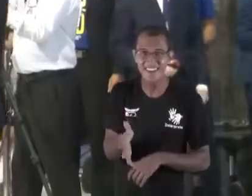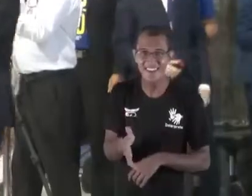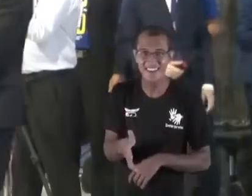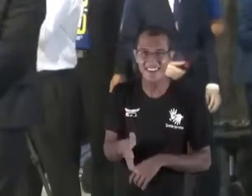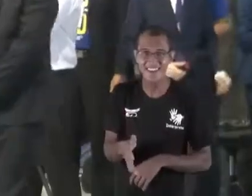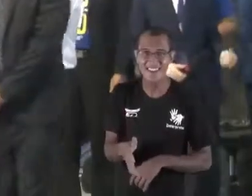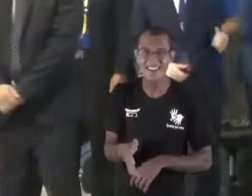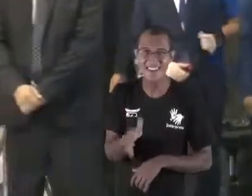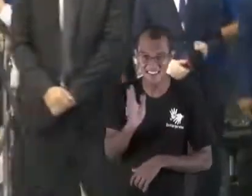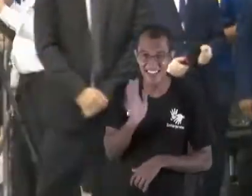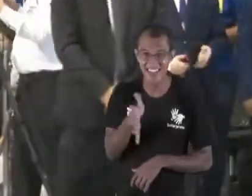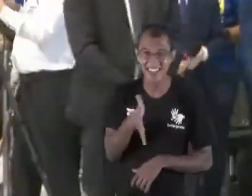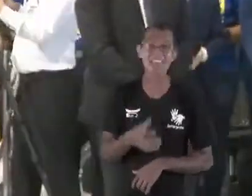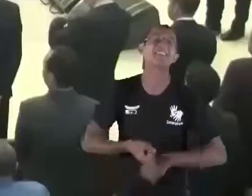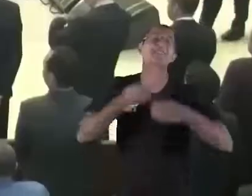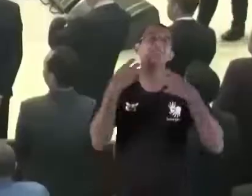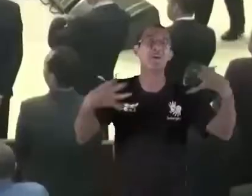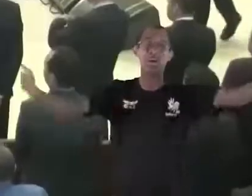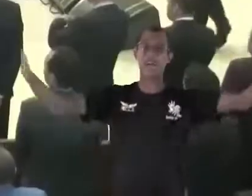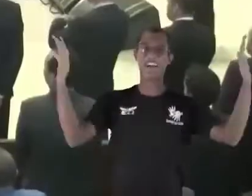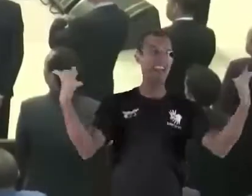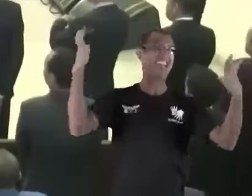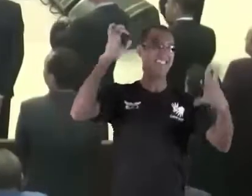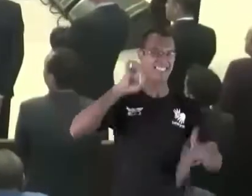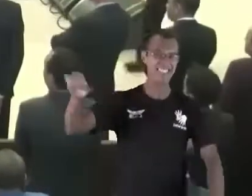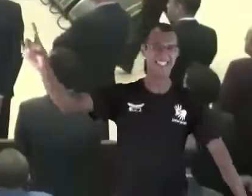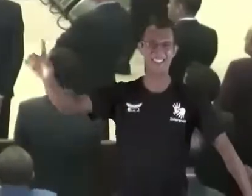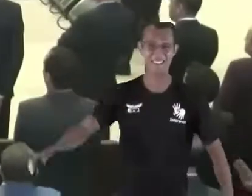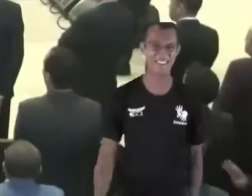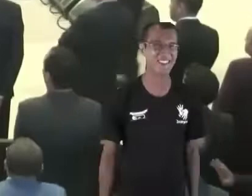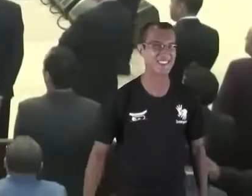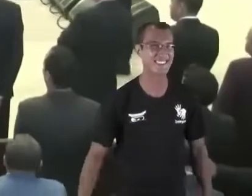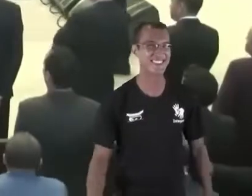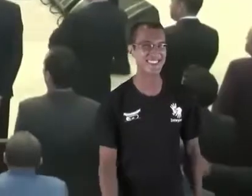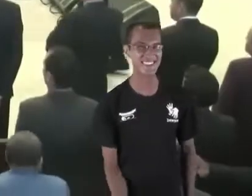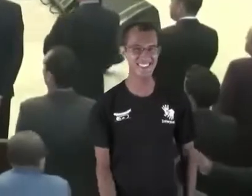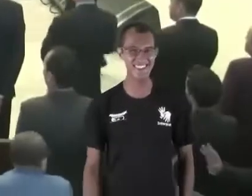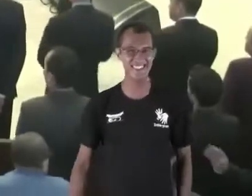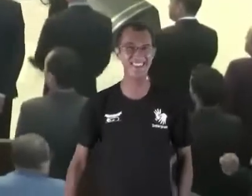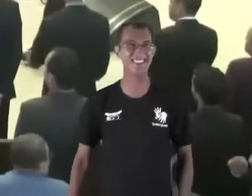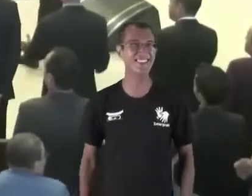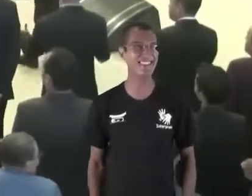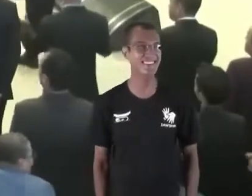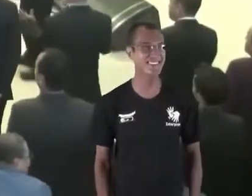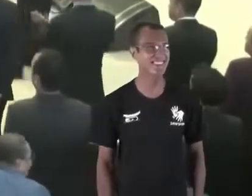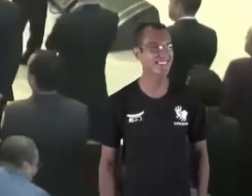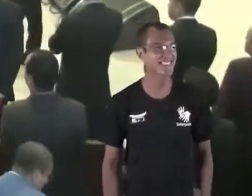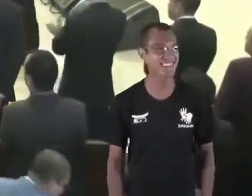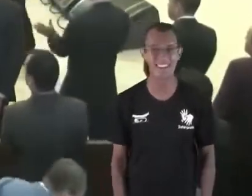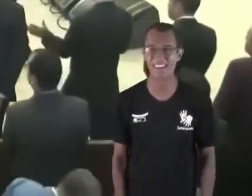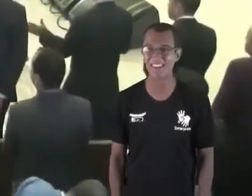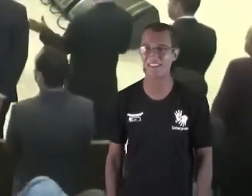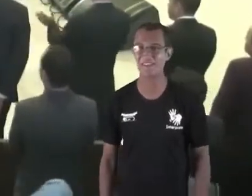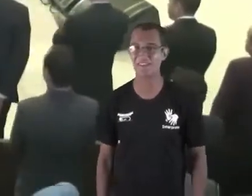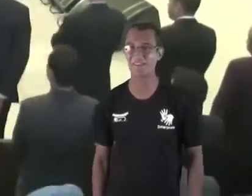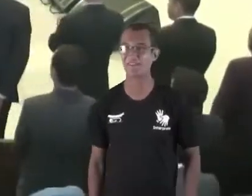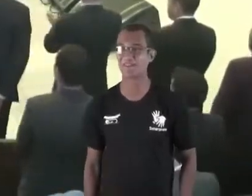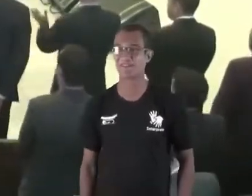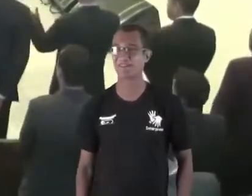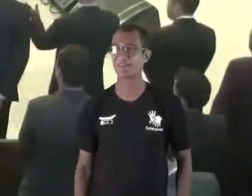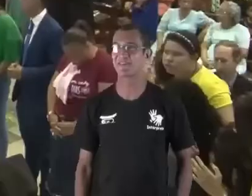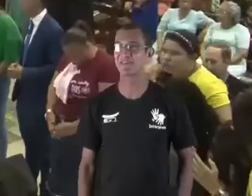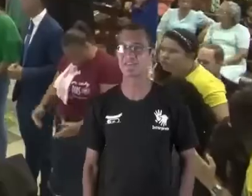42ª. Está chegando ali a 42ª. 43ª. Vem. Vem.